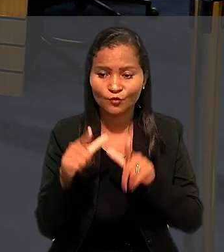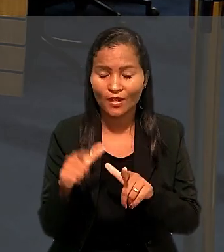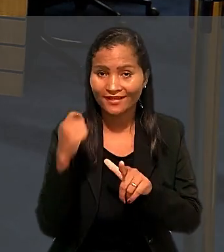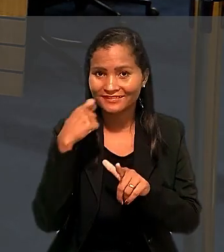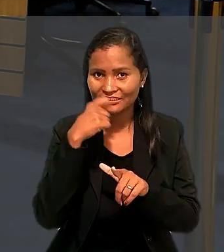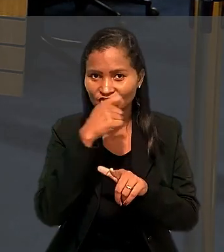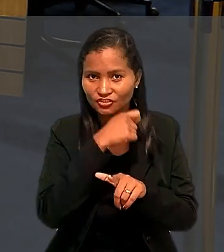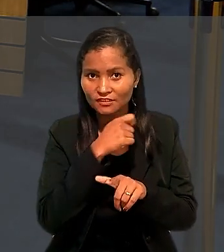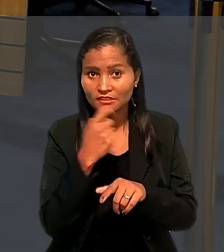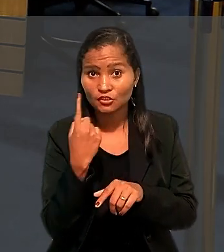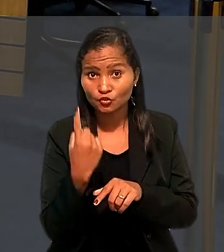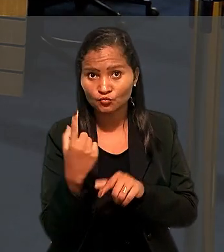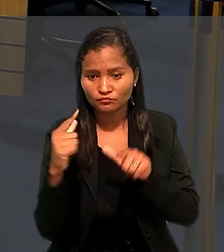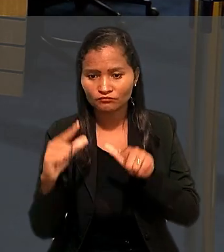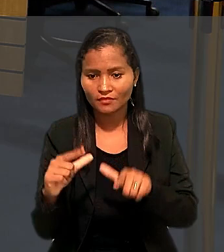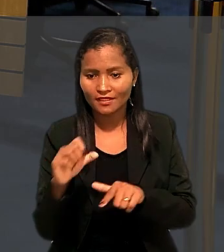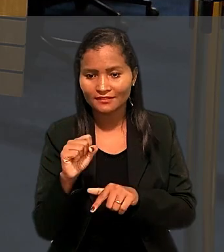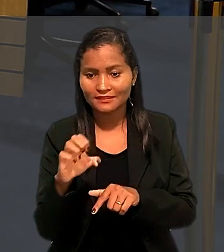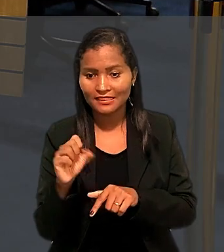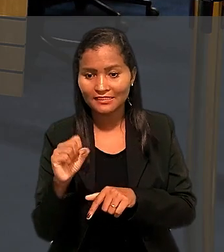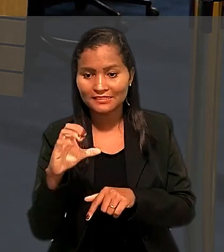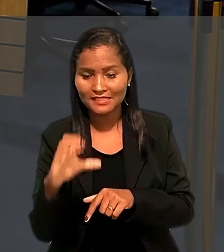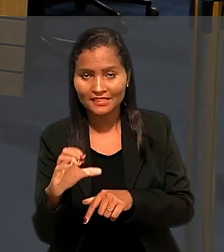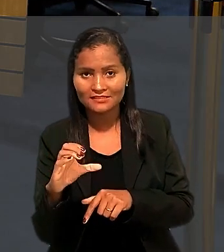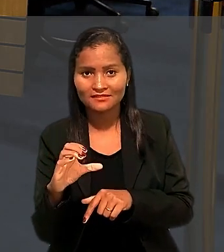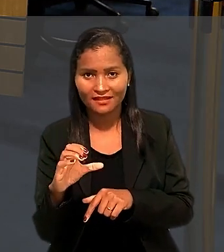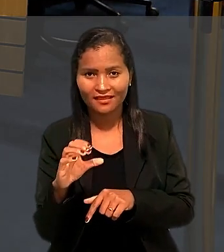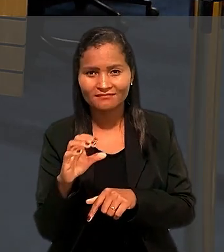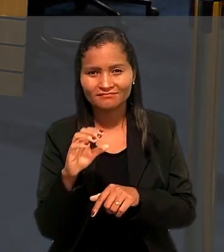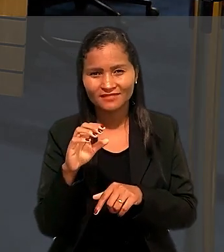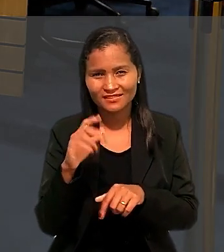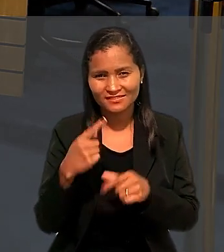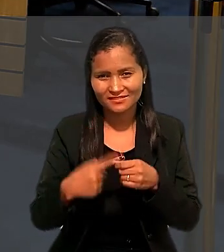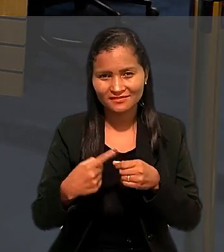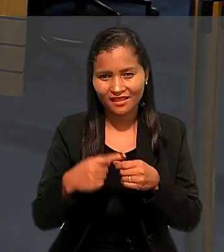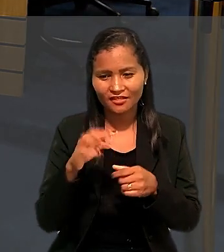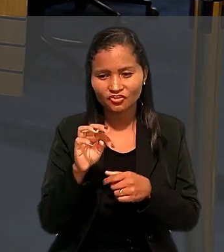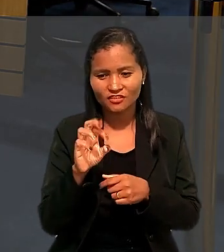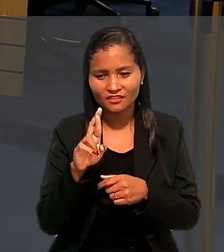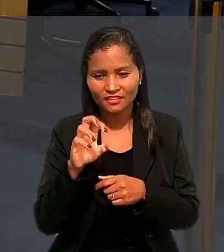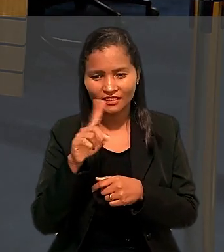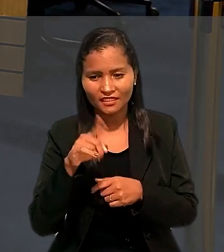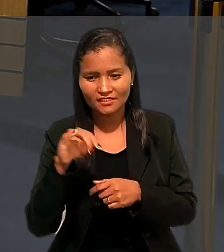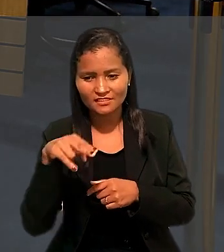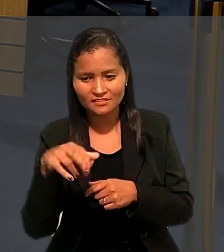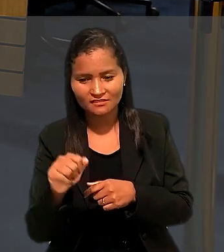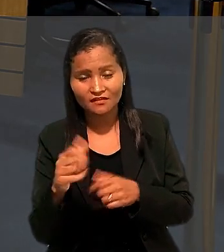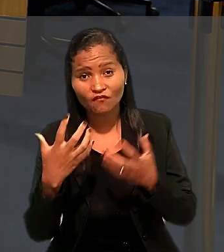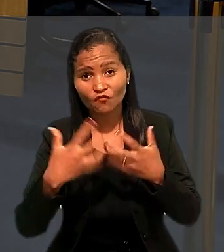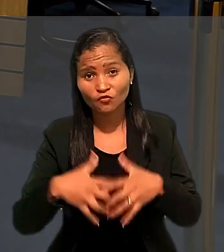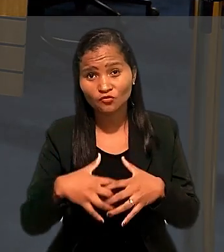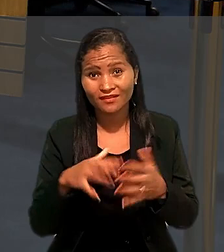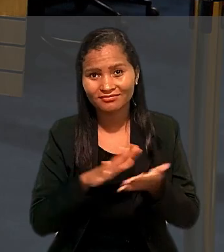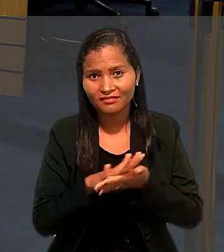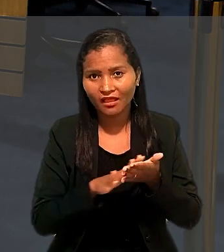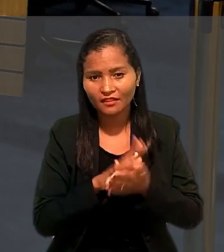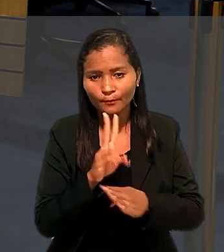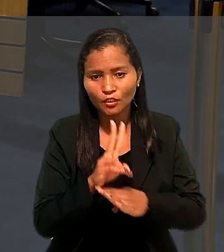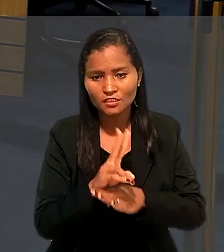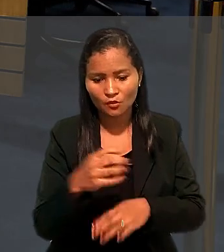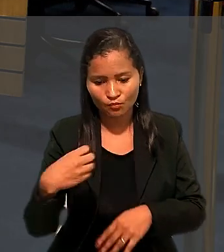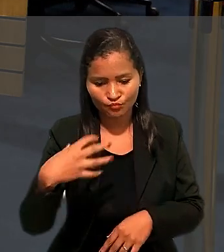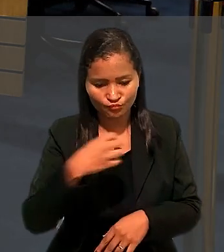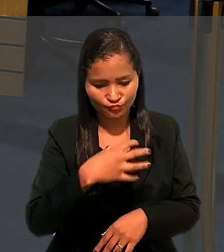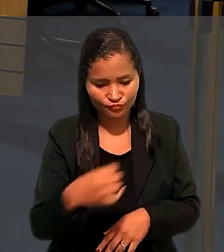consultório odontológico de uma das unidades do SESC em Teresina estaria funcionando sem proteção para radiação.